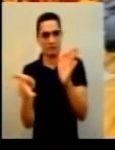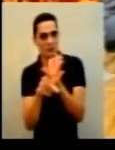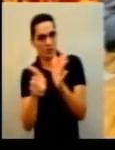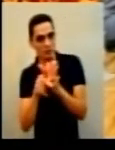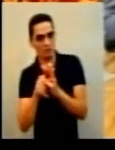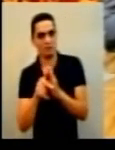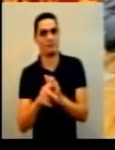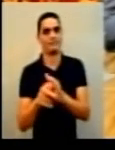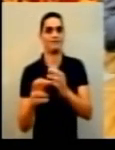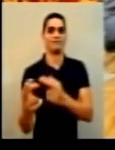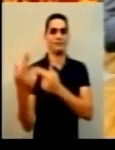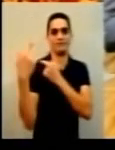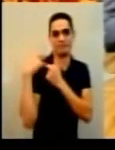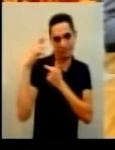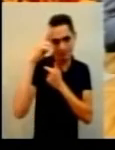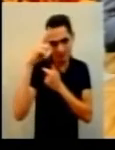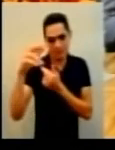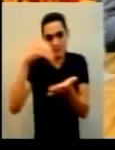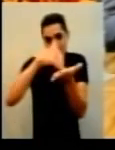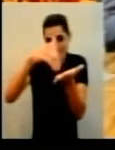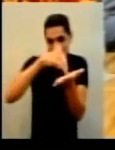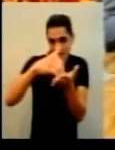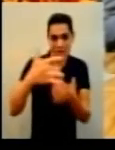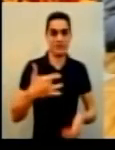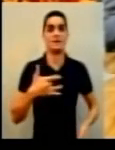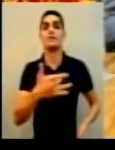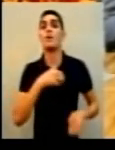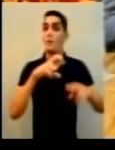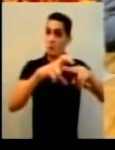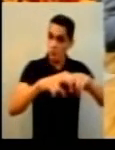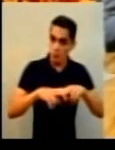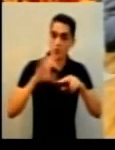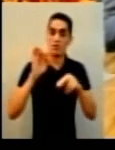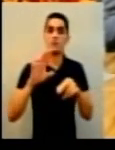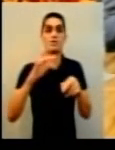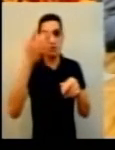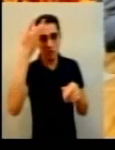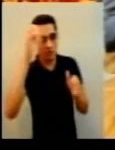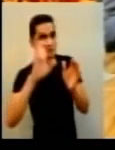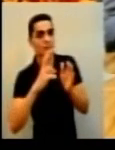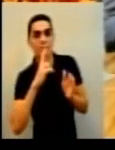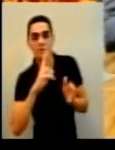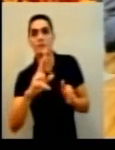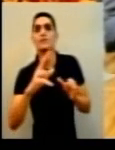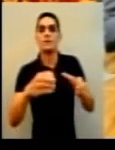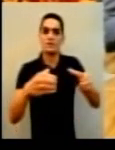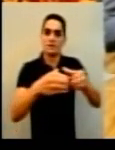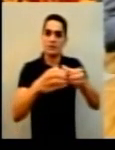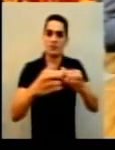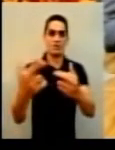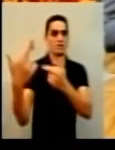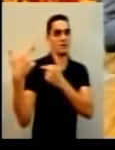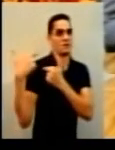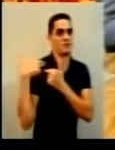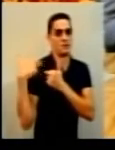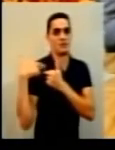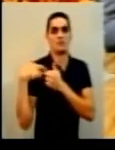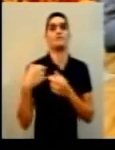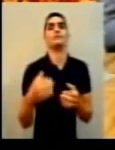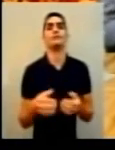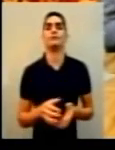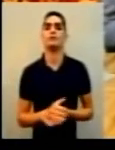à gestão da Secretaria de Saúde e, por isso, serão respondidas por meio da assessoria de imprensa dessa